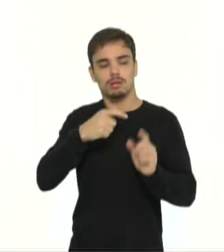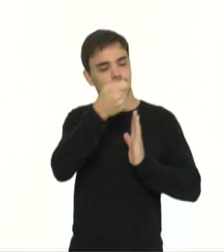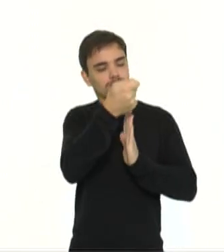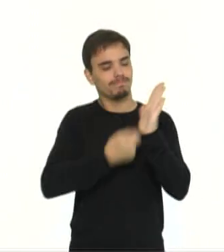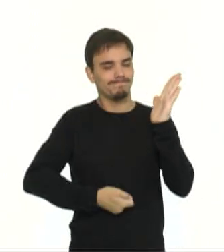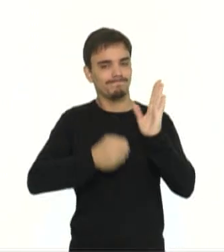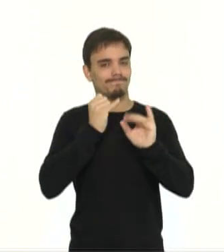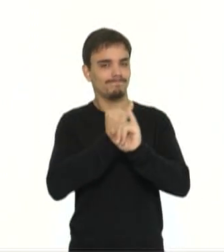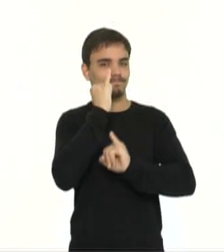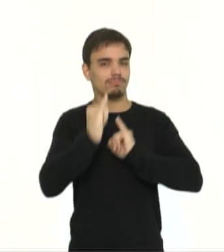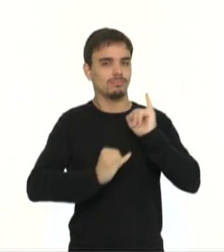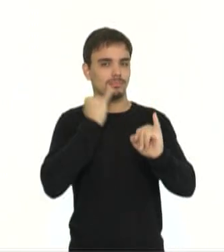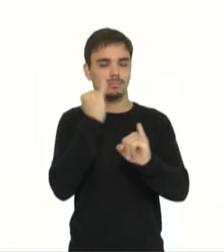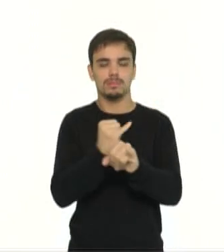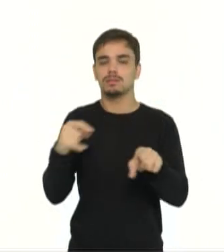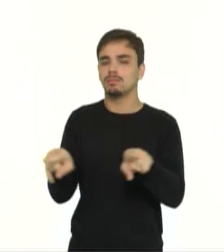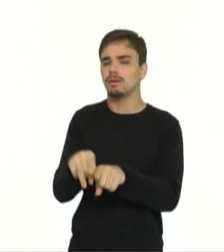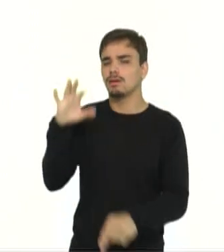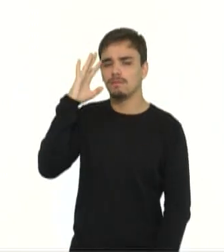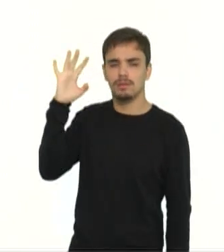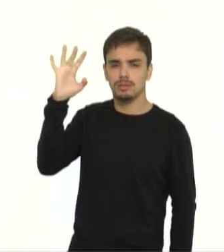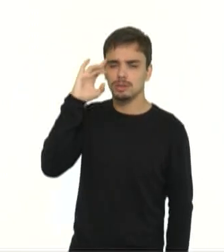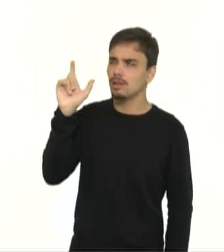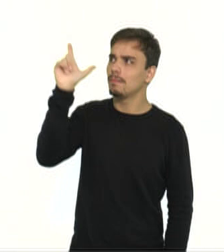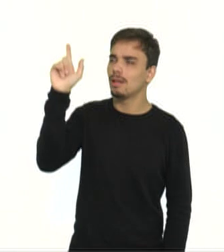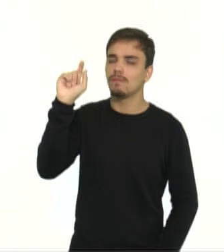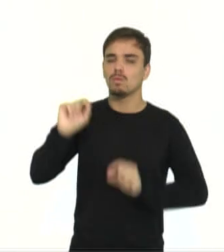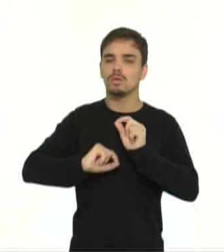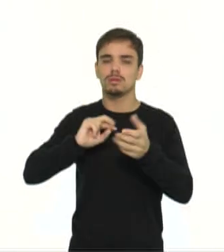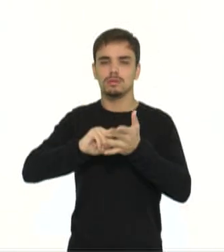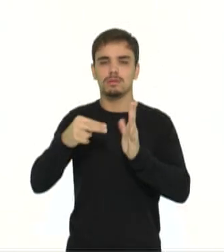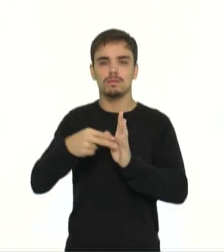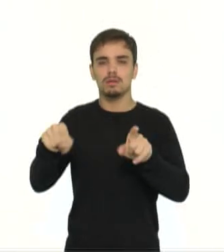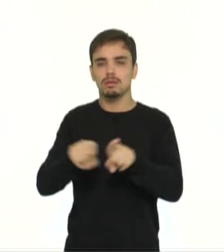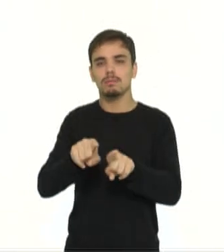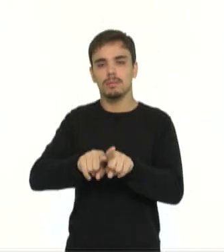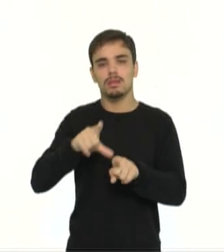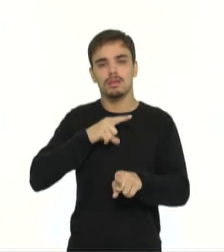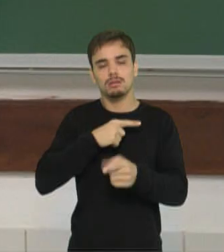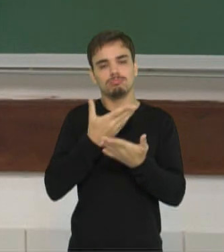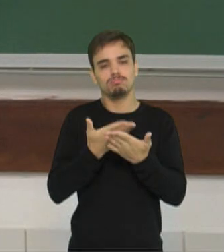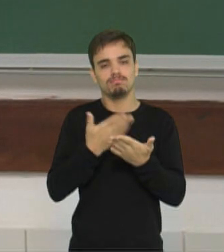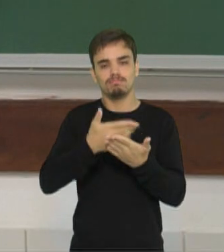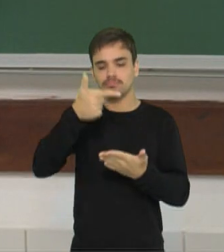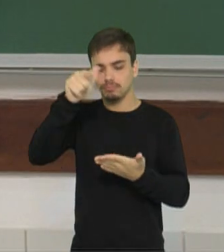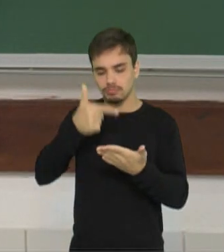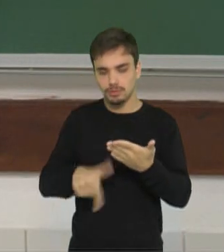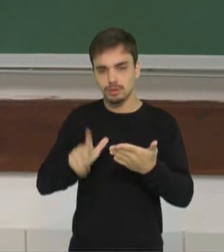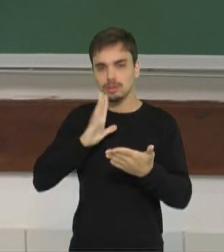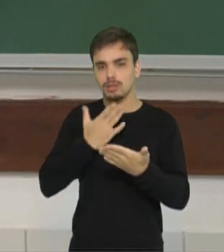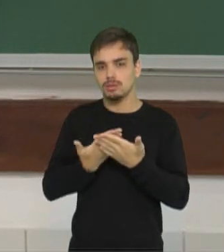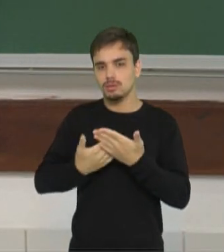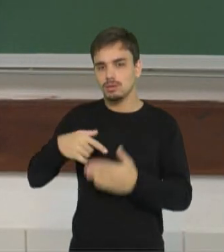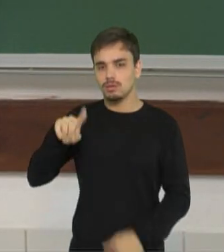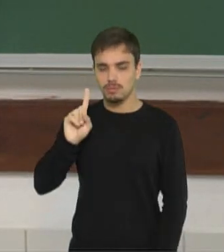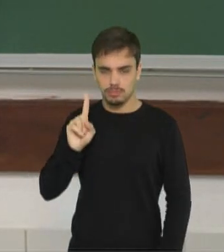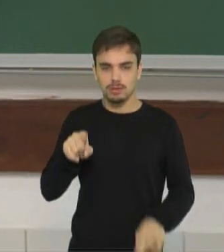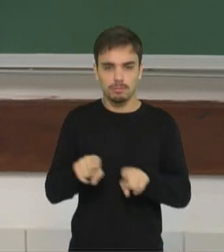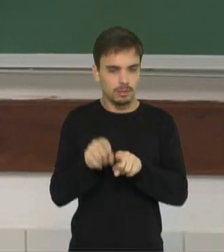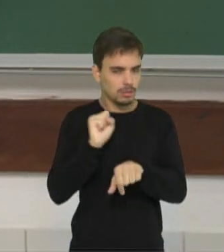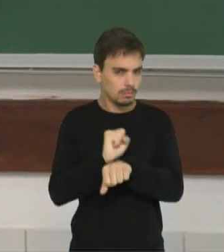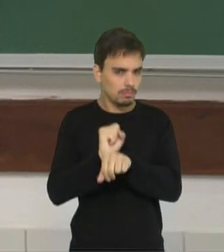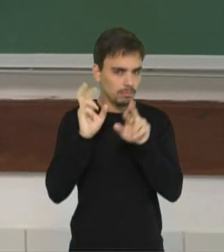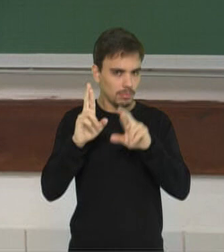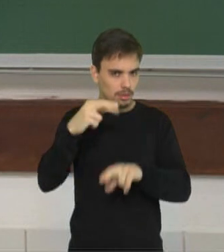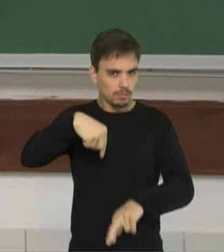vamos refletir sobre cyberbullying e vamos estudar mais algumas linking words que a gente já vem estudando aí há bastante aula. Espero que